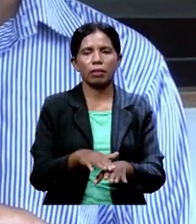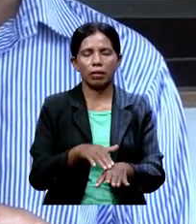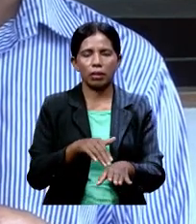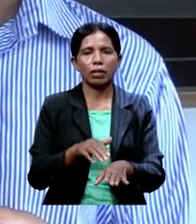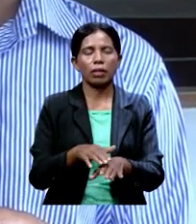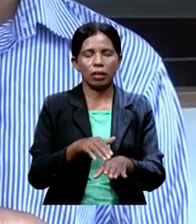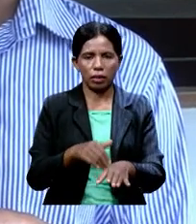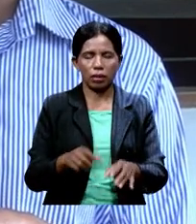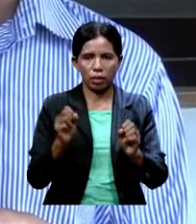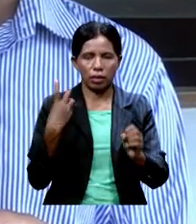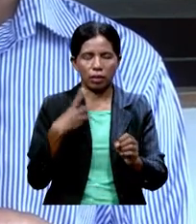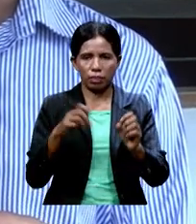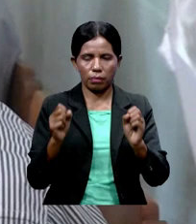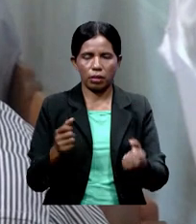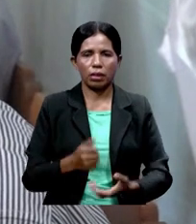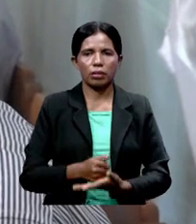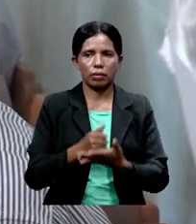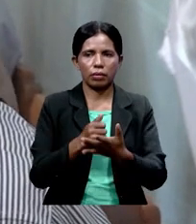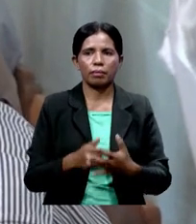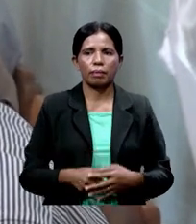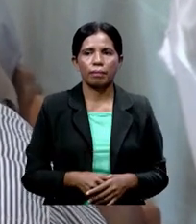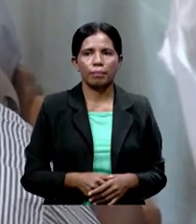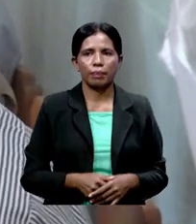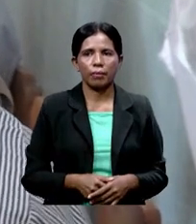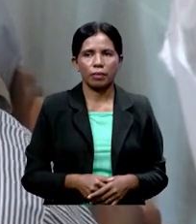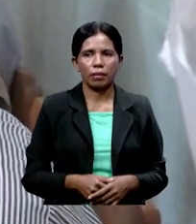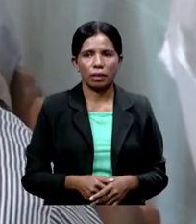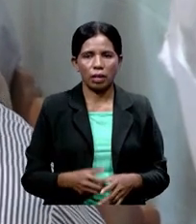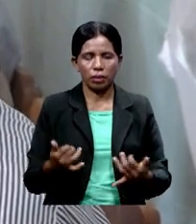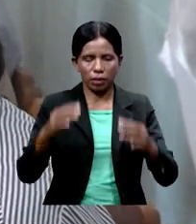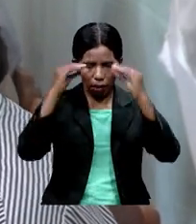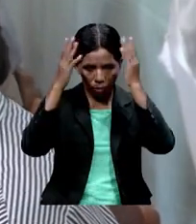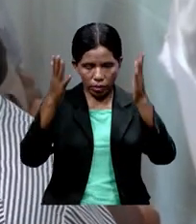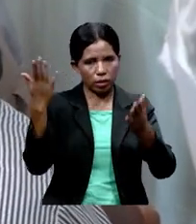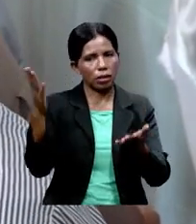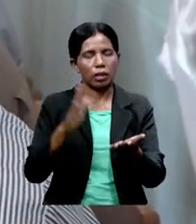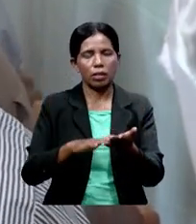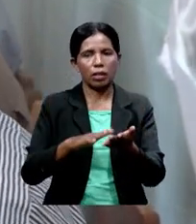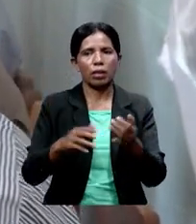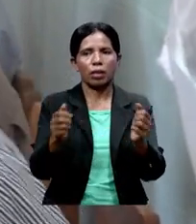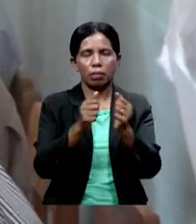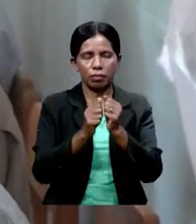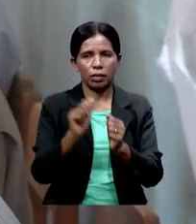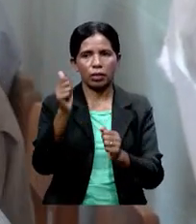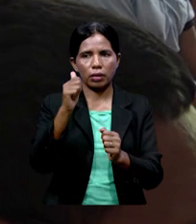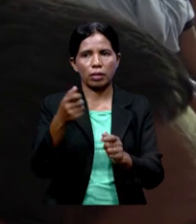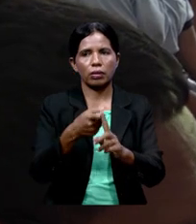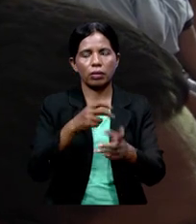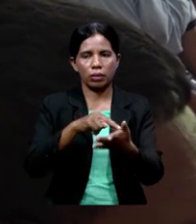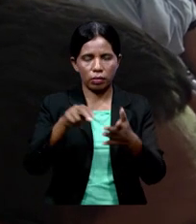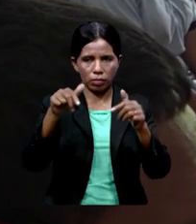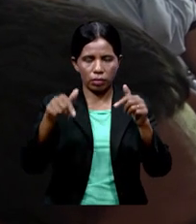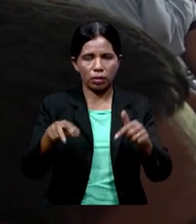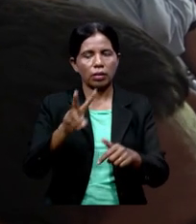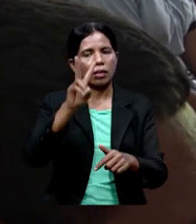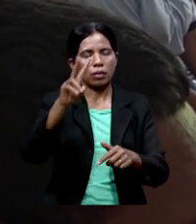responde para exigência mesmo aqui, né? Daudaung ne, professor ia escola refere ha mutuk sanulo, husi número ne, na in